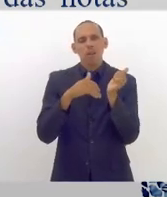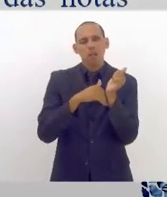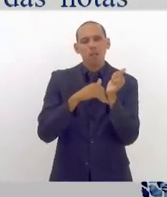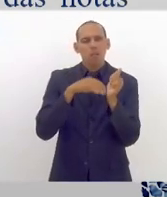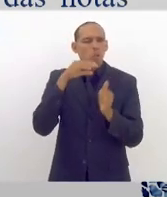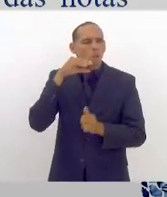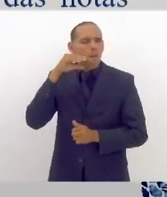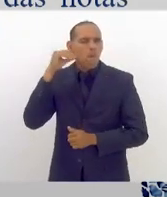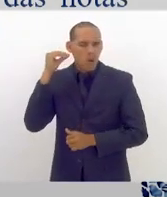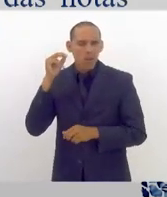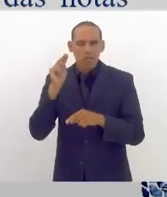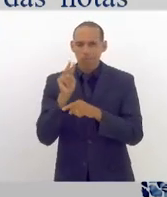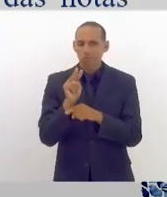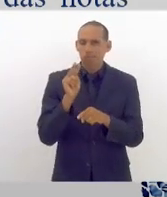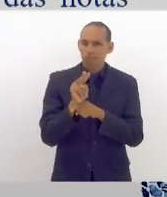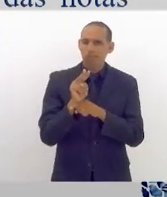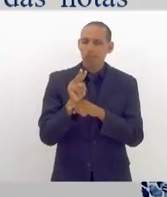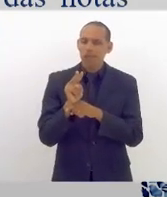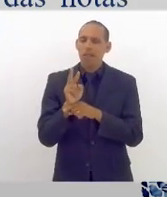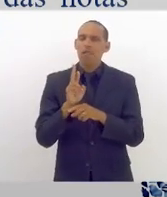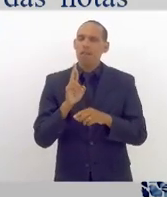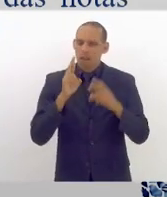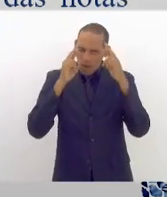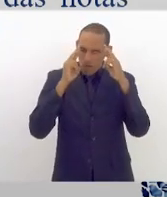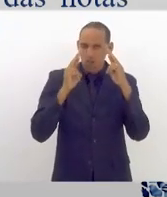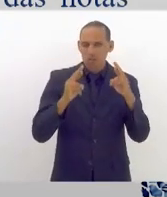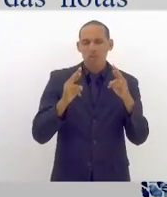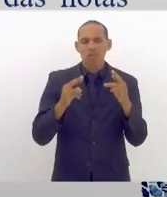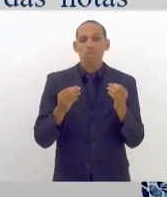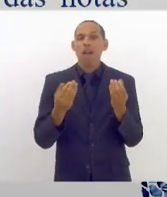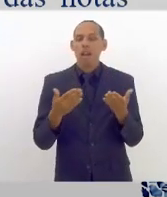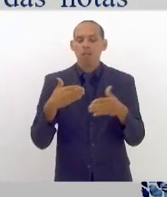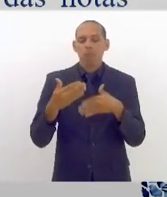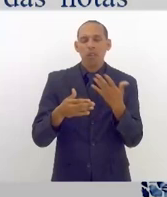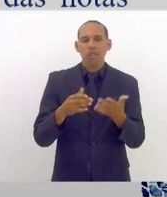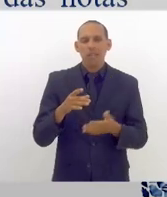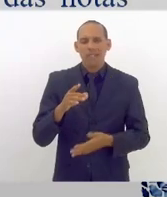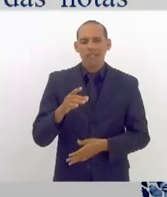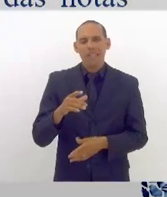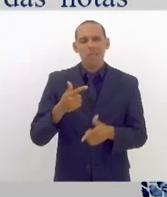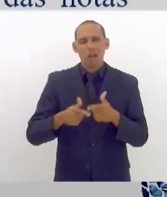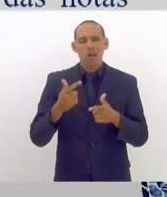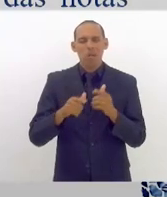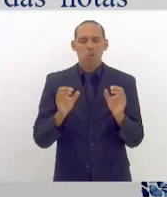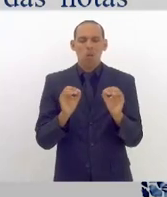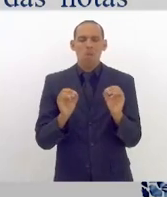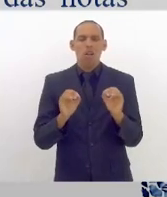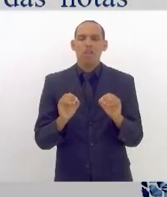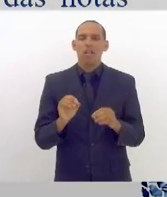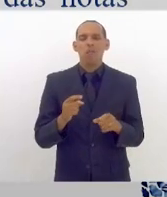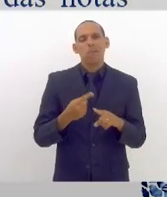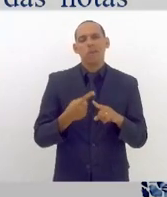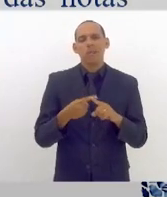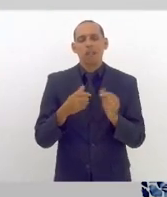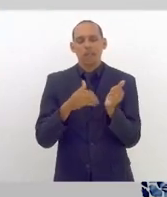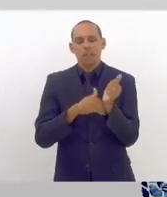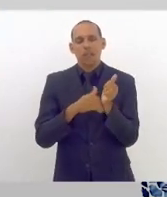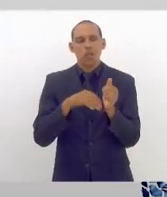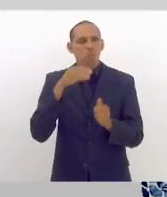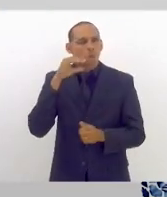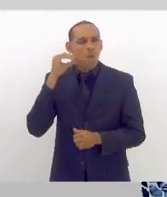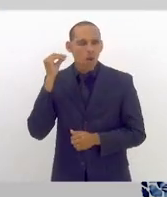foram respeitadas nesse processo para que não houvesse nenhum tipo de problema em respeito de sigilo estatístico ou tipo